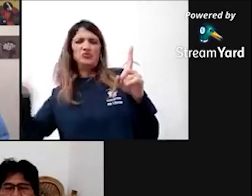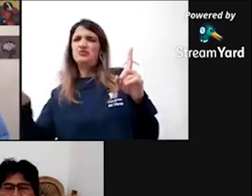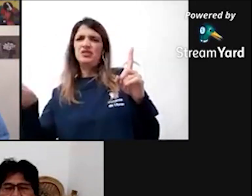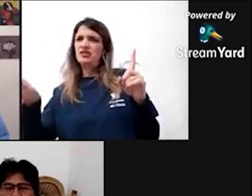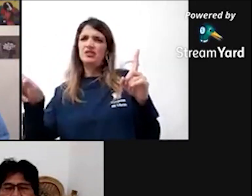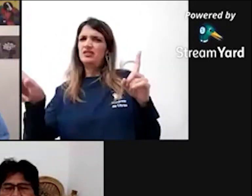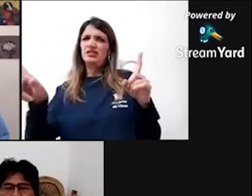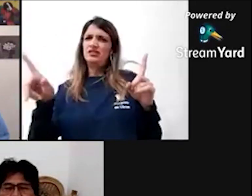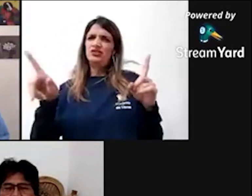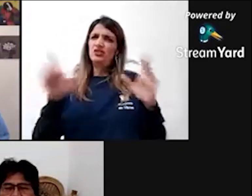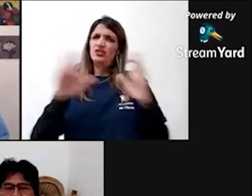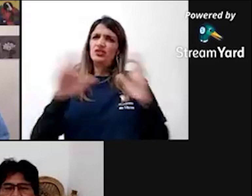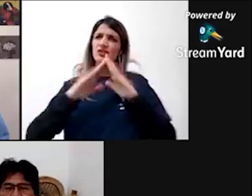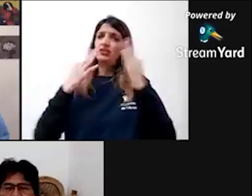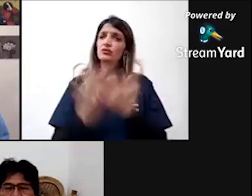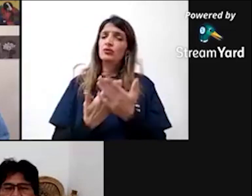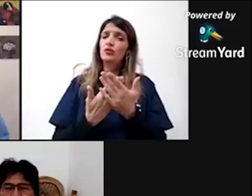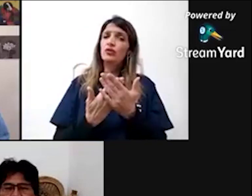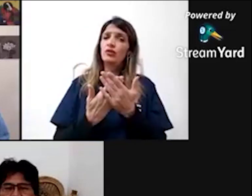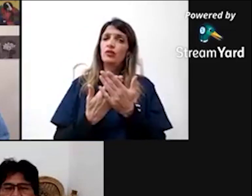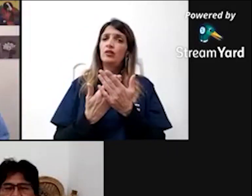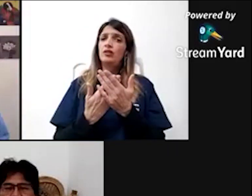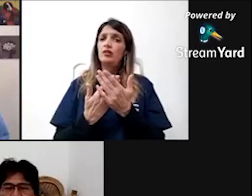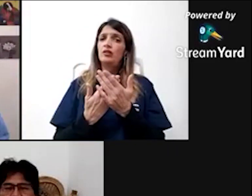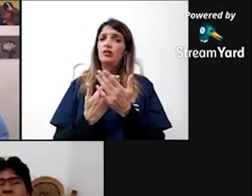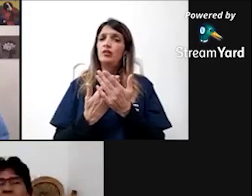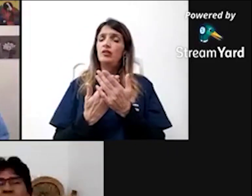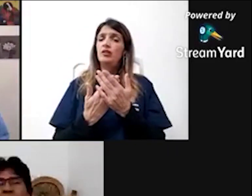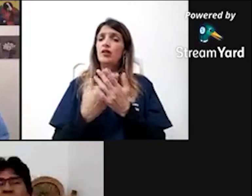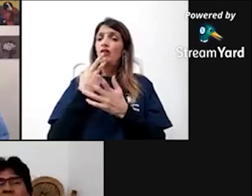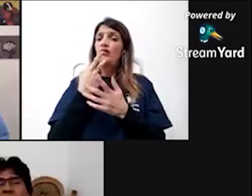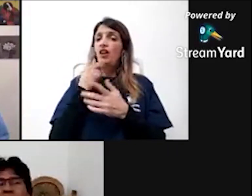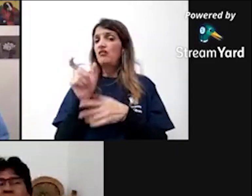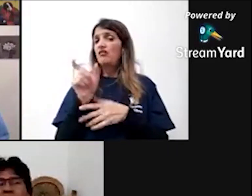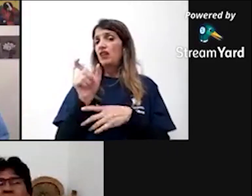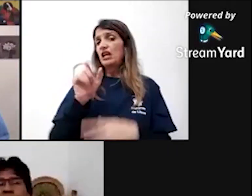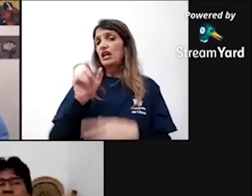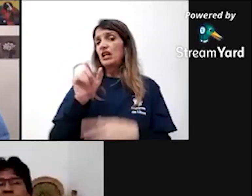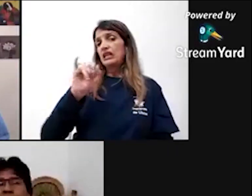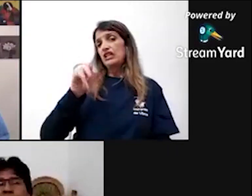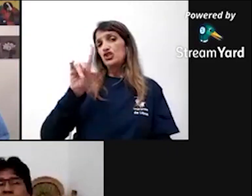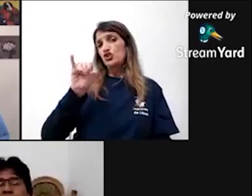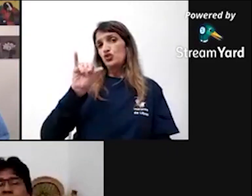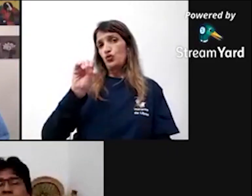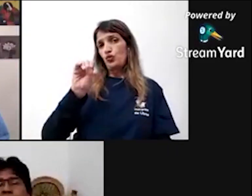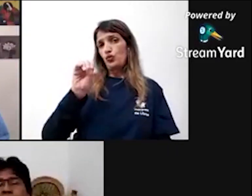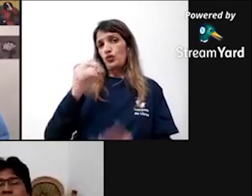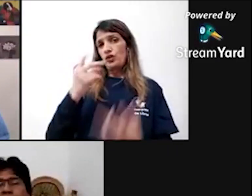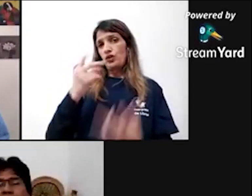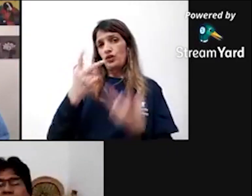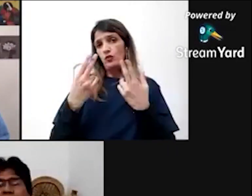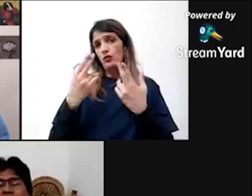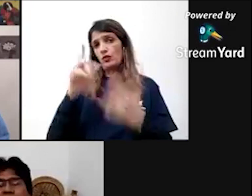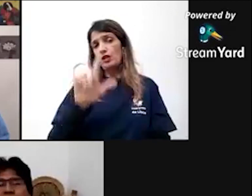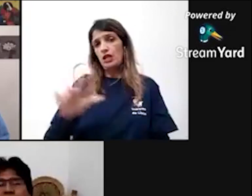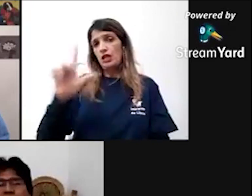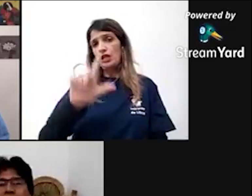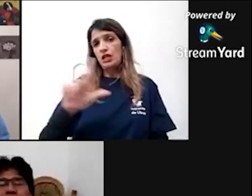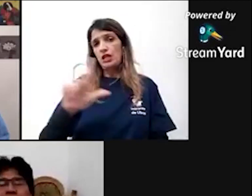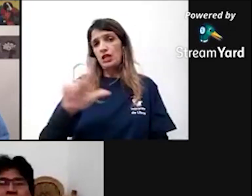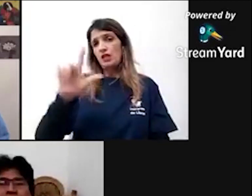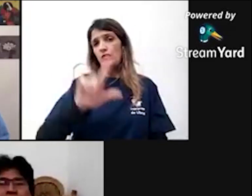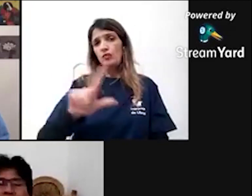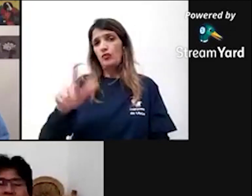a escola, ela trata o índio como a literatura trata, né, como uma